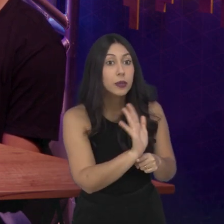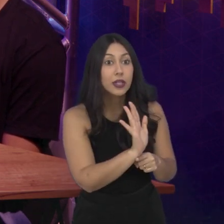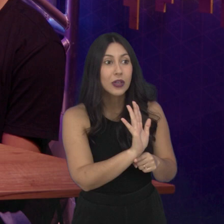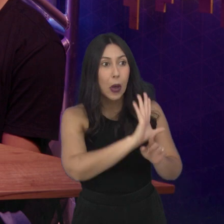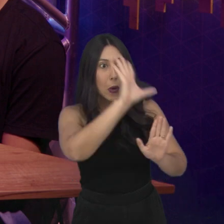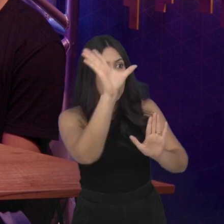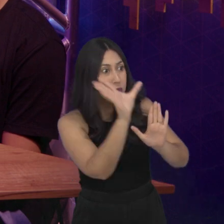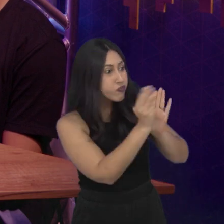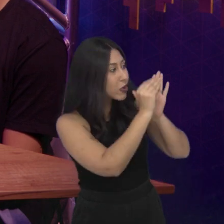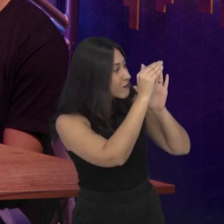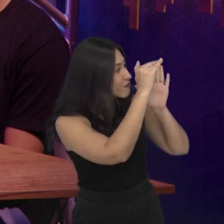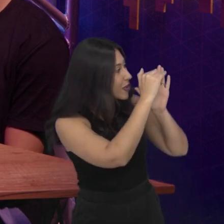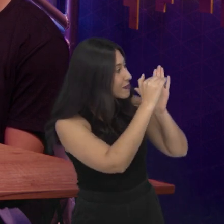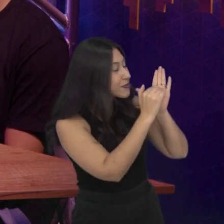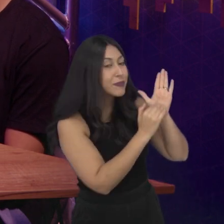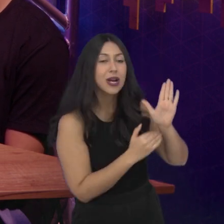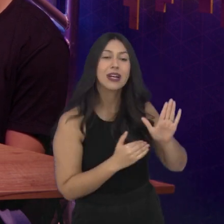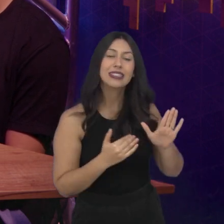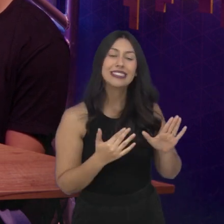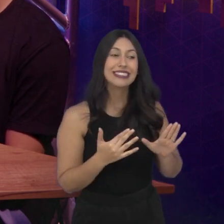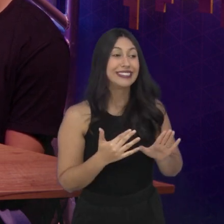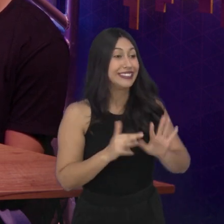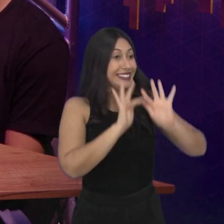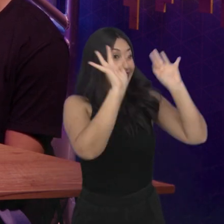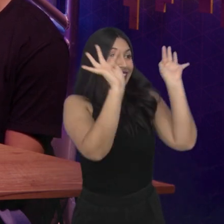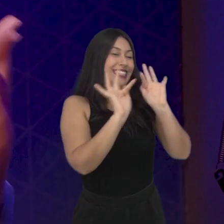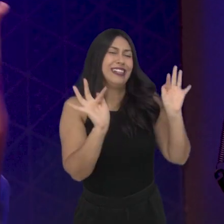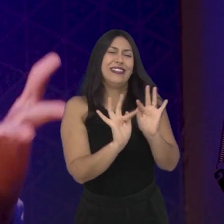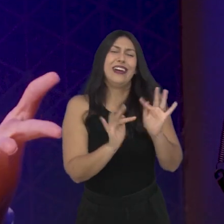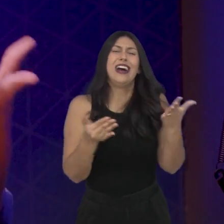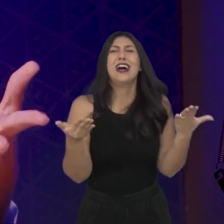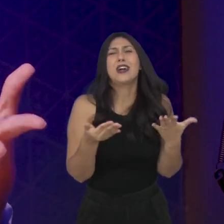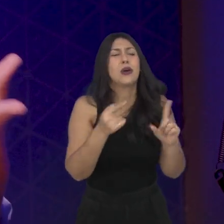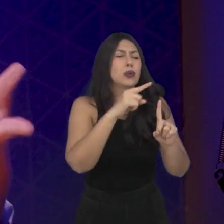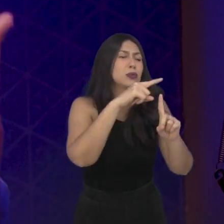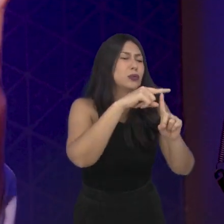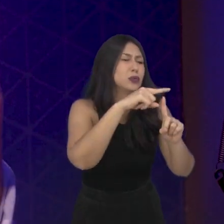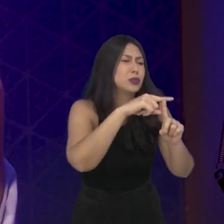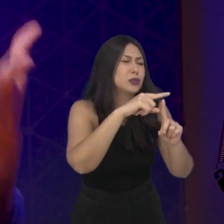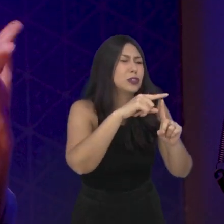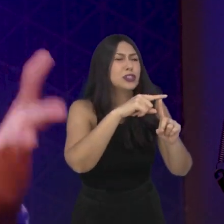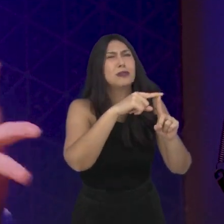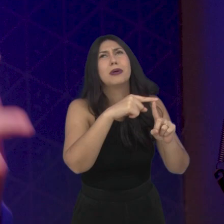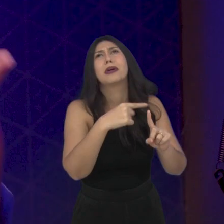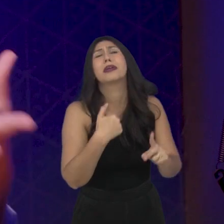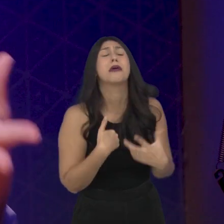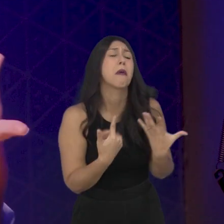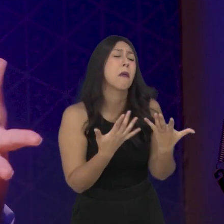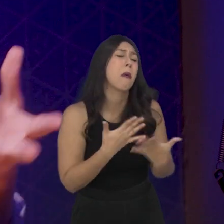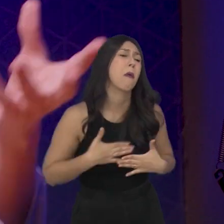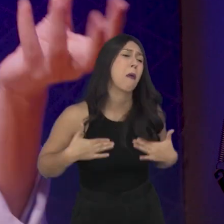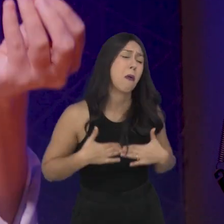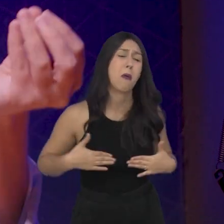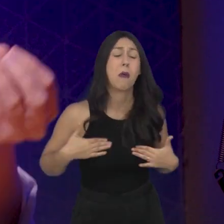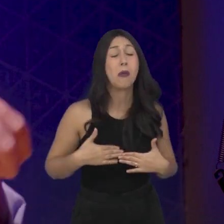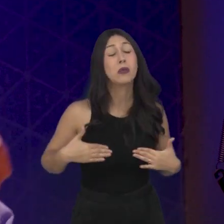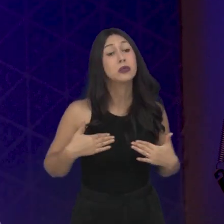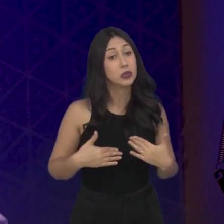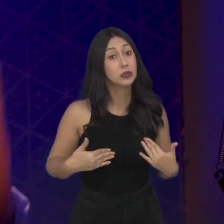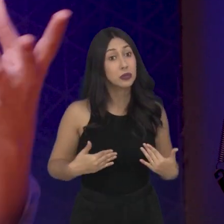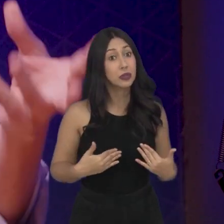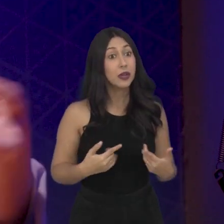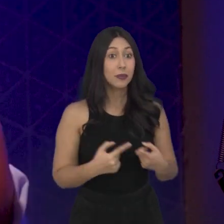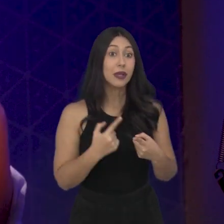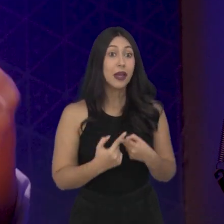colocava nessa lista de conforto. E daí eu fiquei tão feliz, eu falei, nossa, surgiu um gênero que é o gênero que eu tava procurando. E era isso, eu já